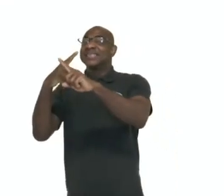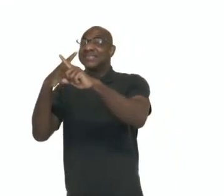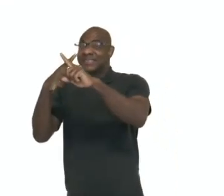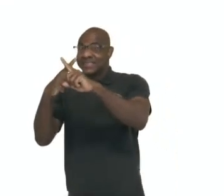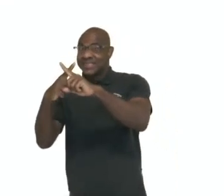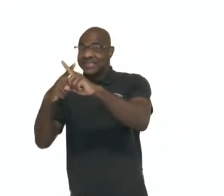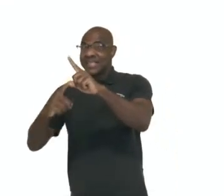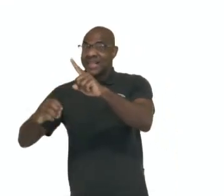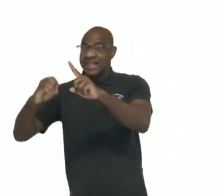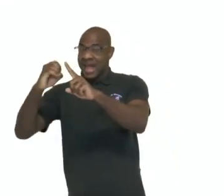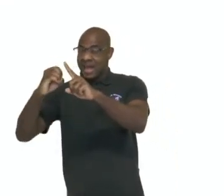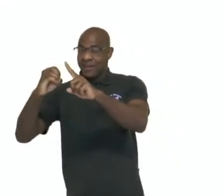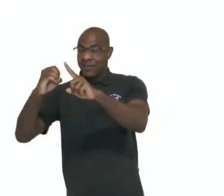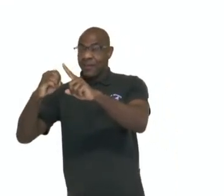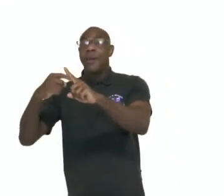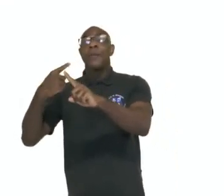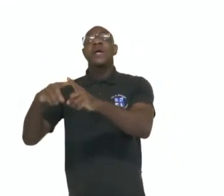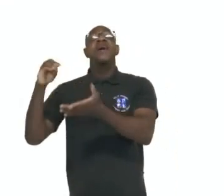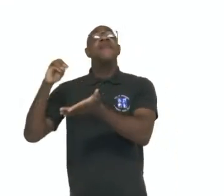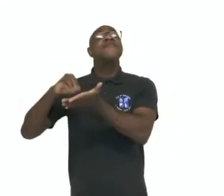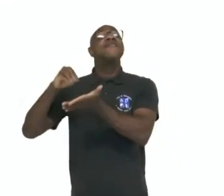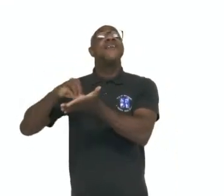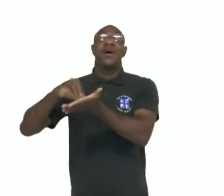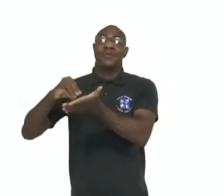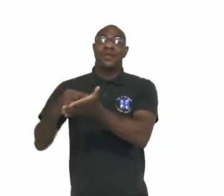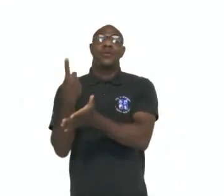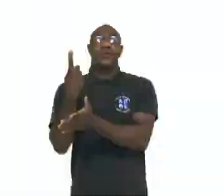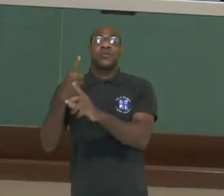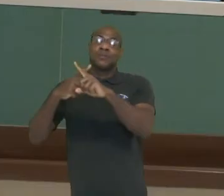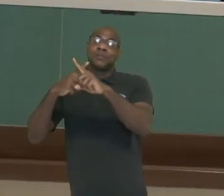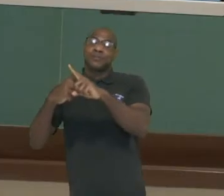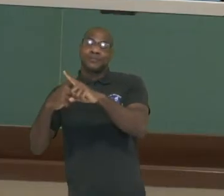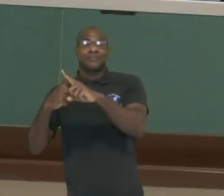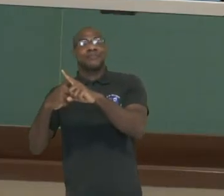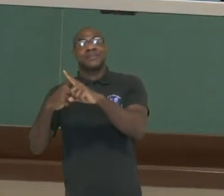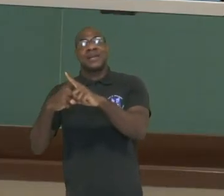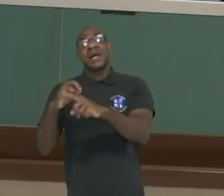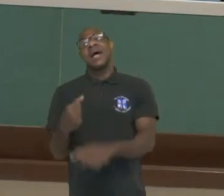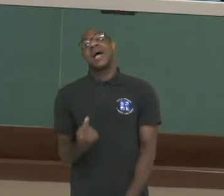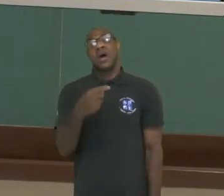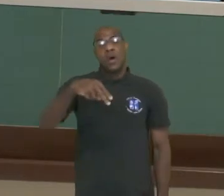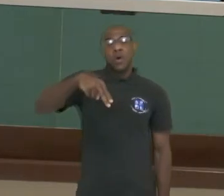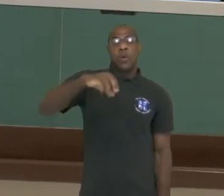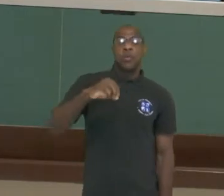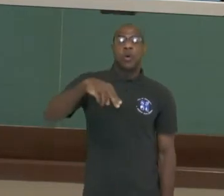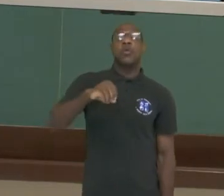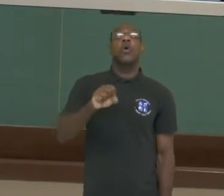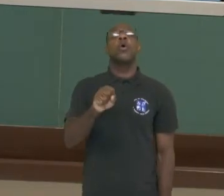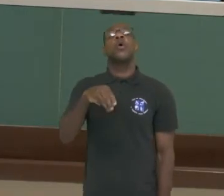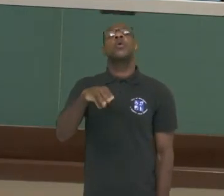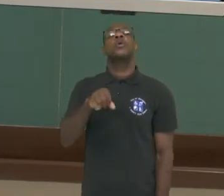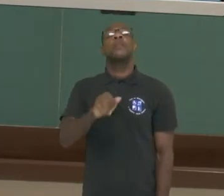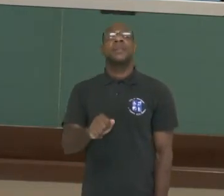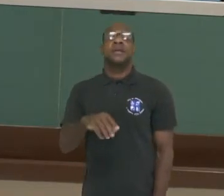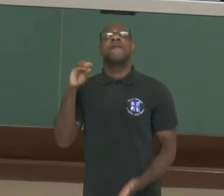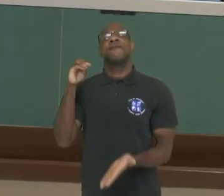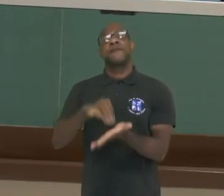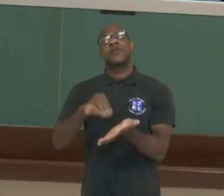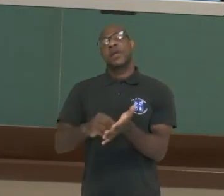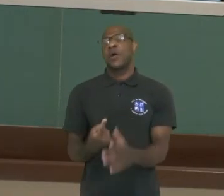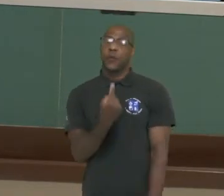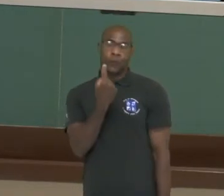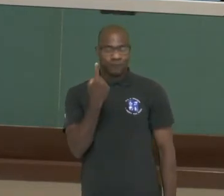45x0, pois se trata de uma monossomia, mono de um. Então, ela perdeu um cromossomo. Se o normal